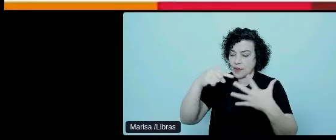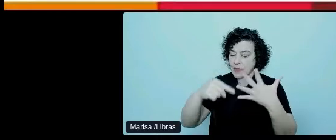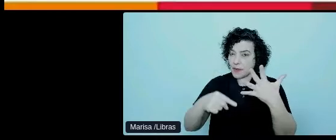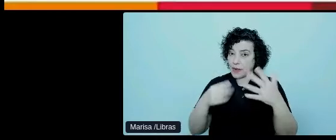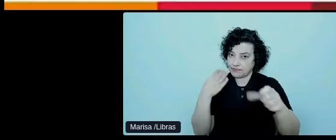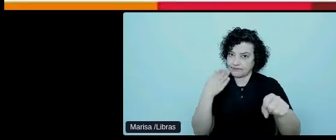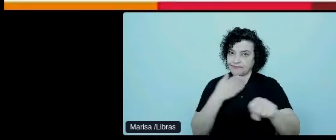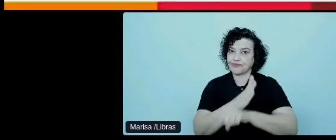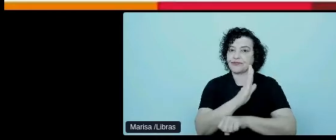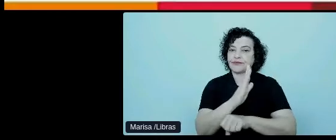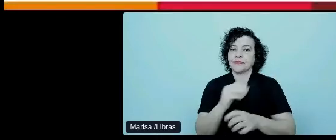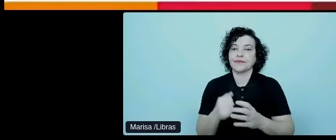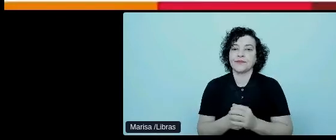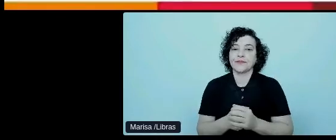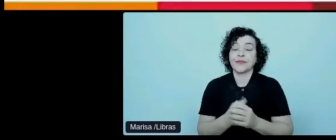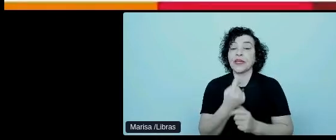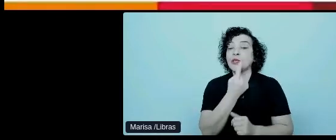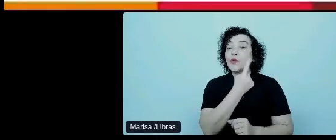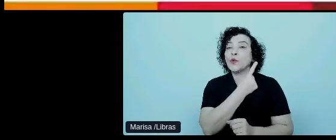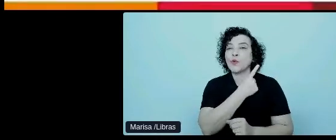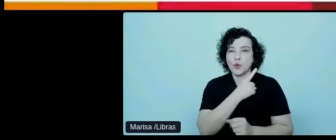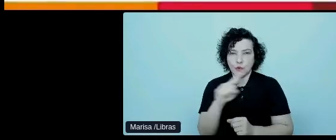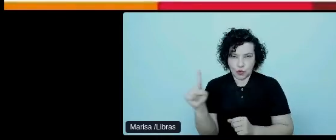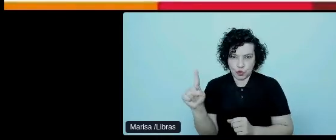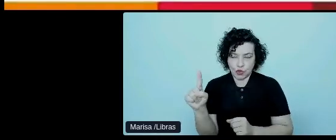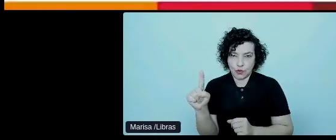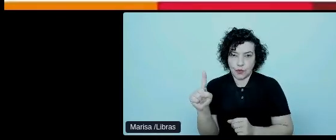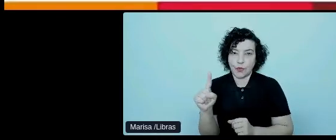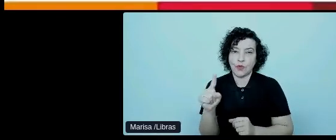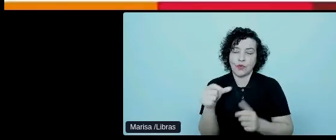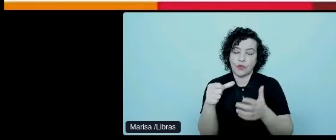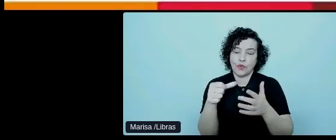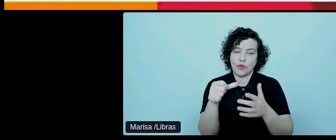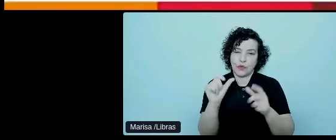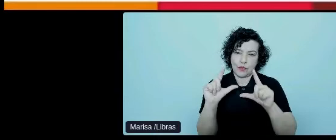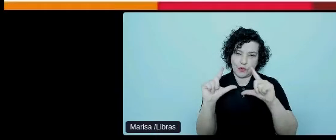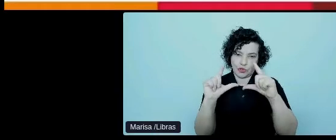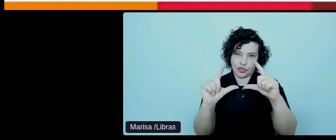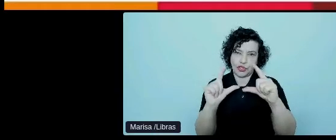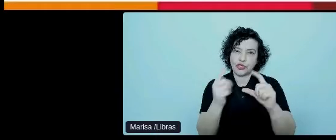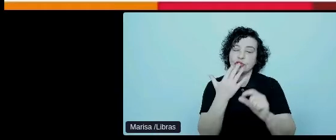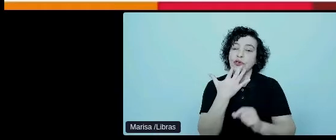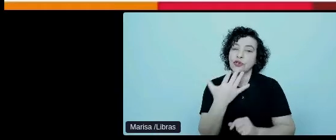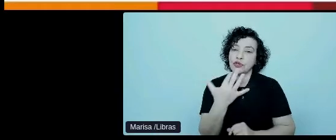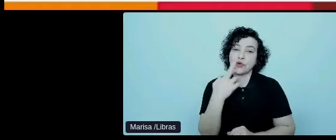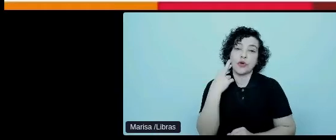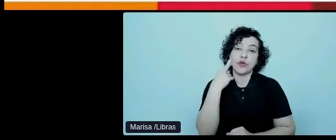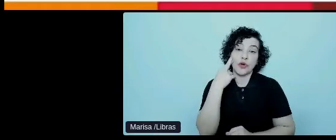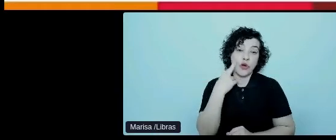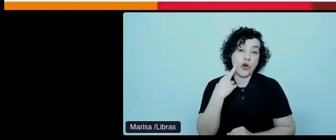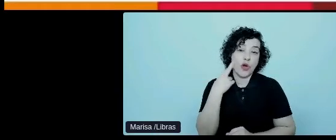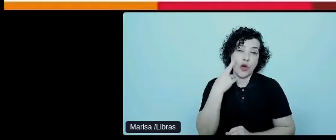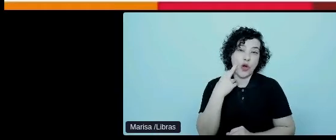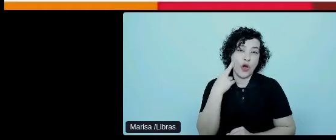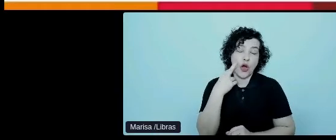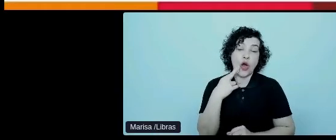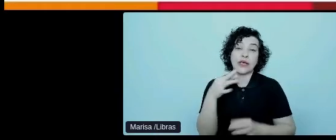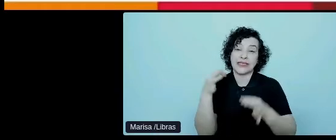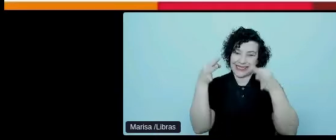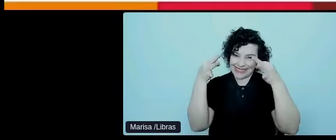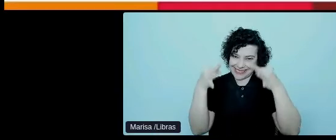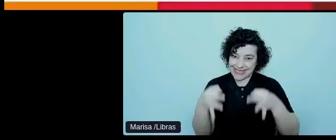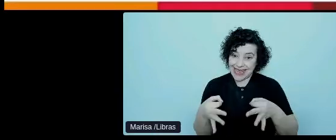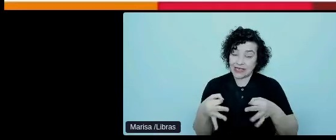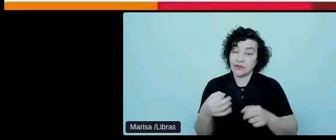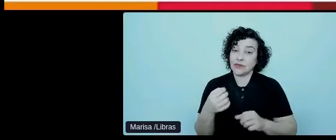sucesso. E no último ponto, é um post-it cor de rosa, ele é escrito robusto. Dentro dele nós trazemos